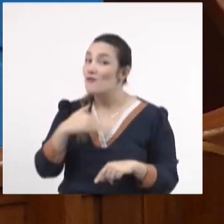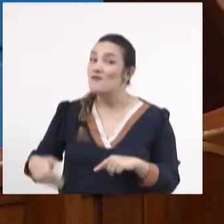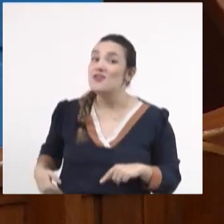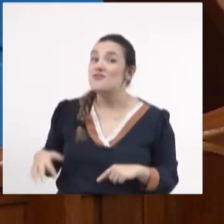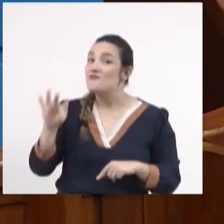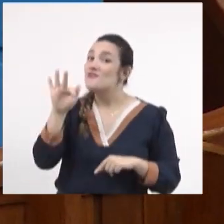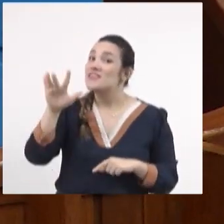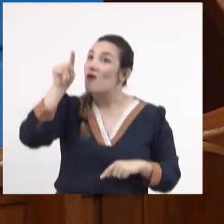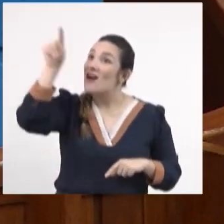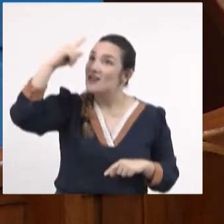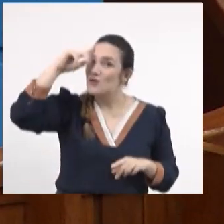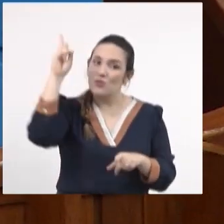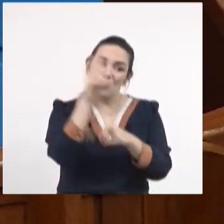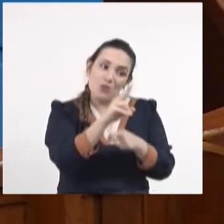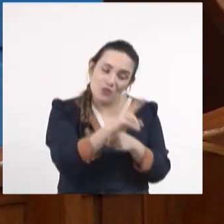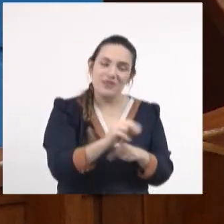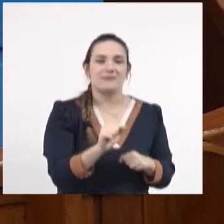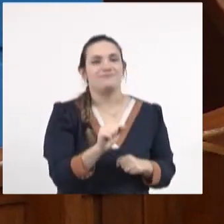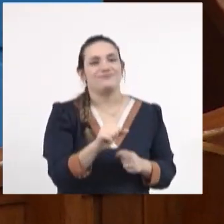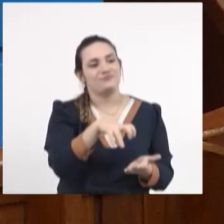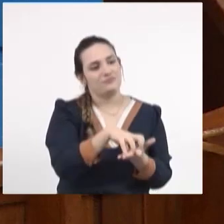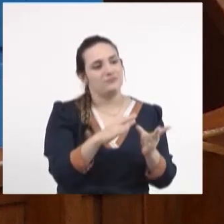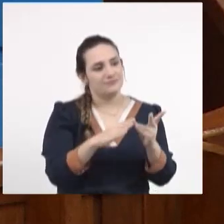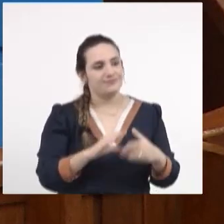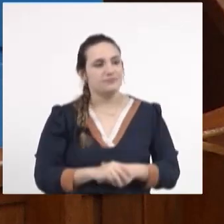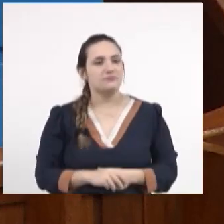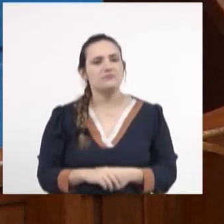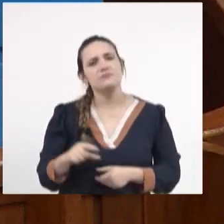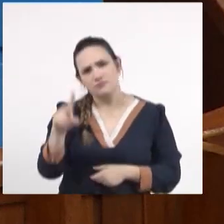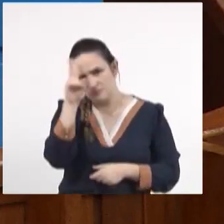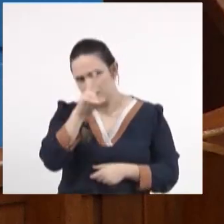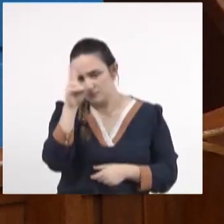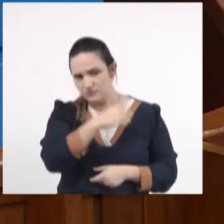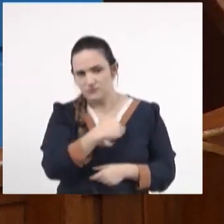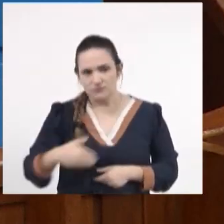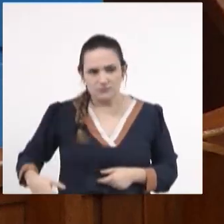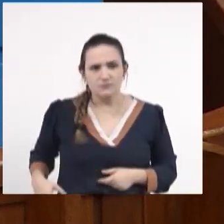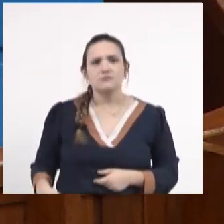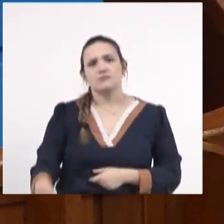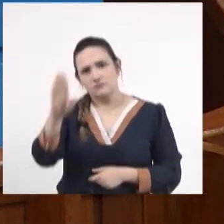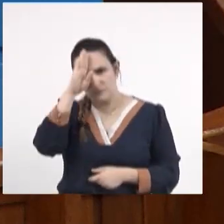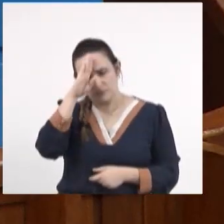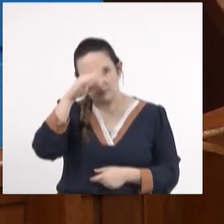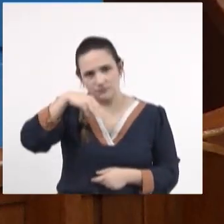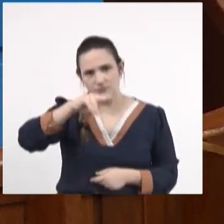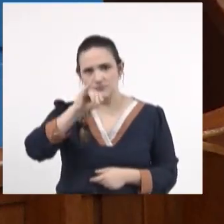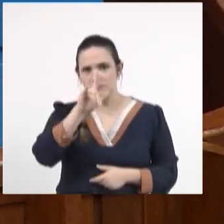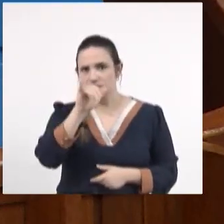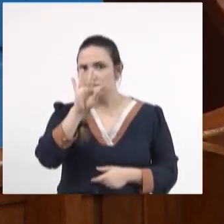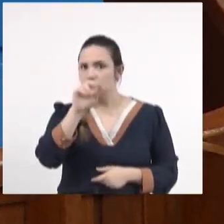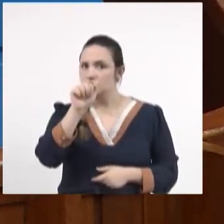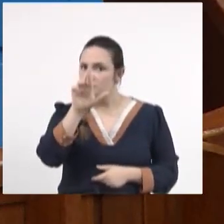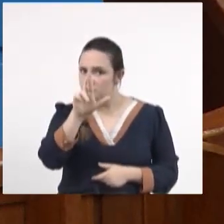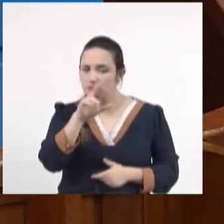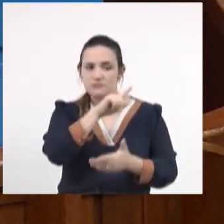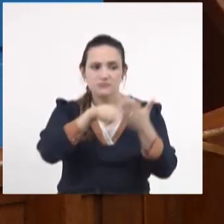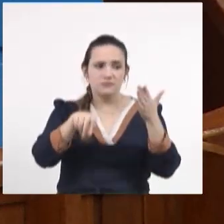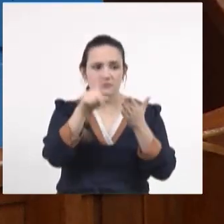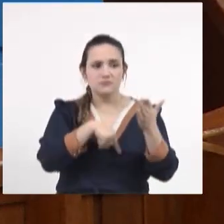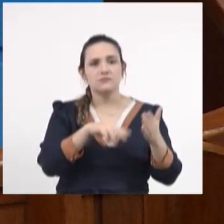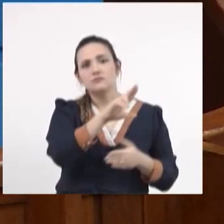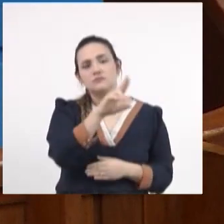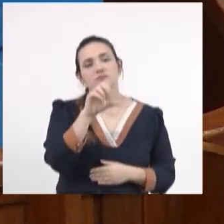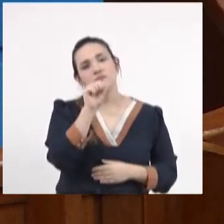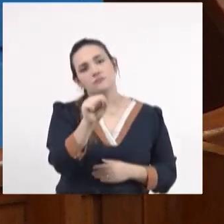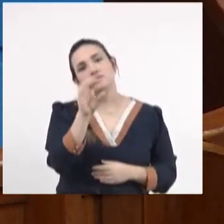federal. Quando o governo militar entrou em 1965, foi extinto o SPI, que foi